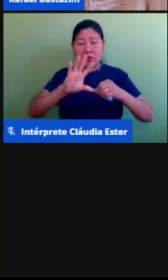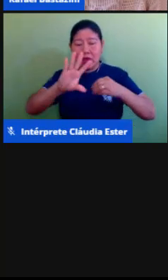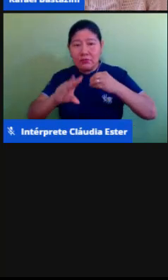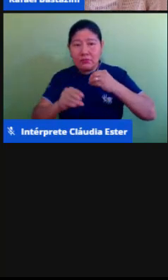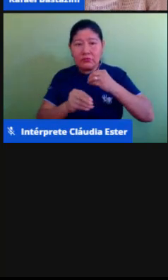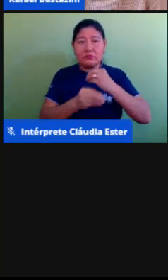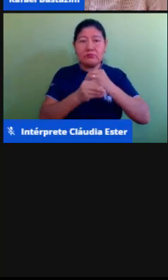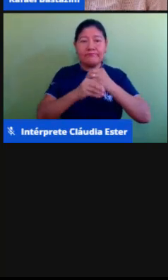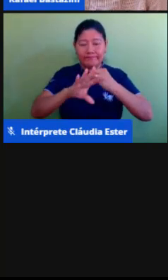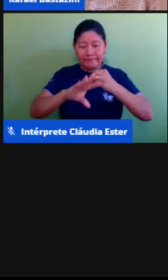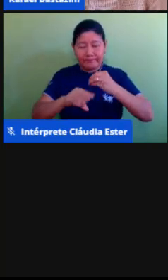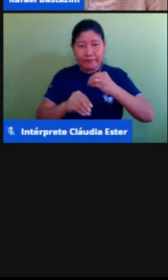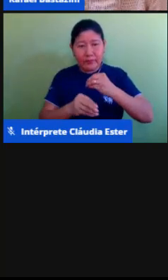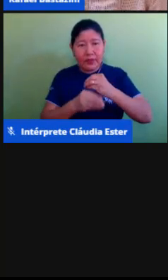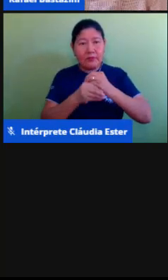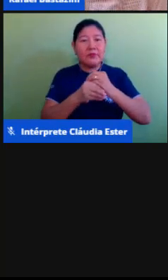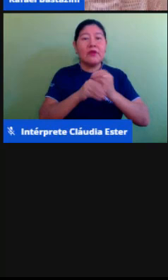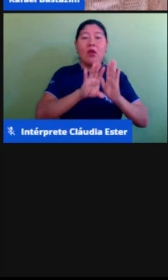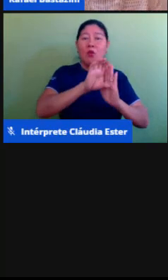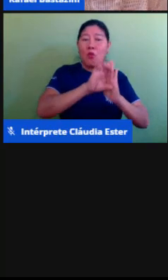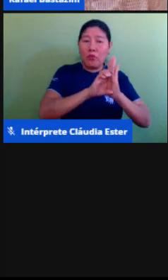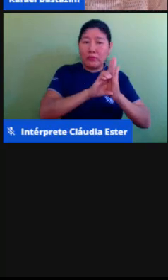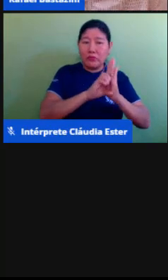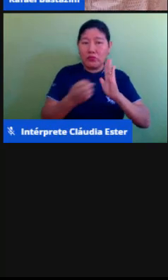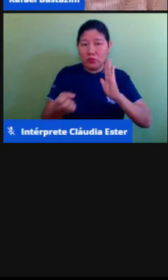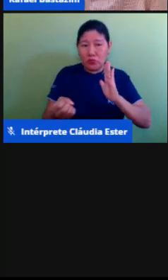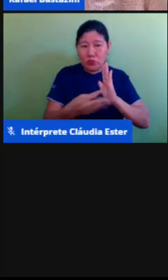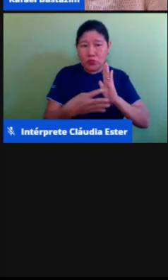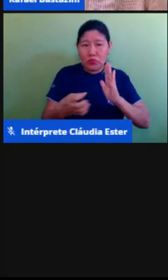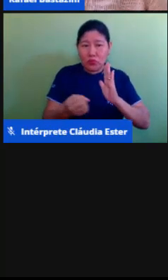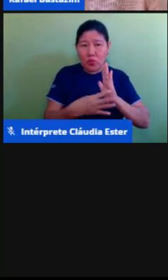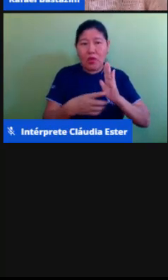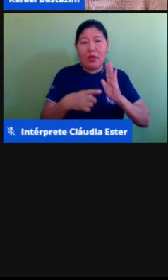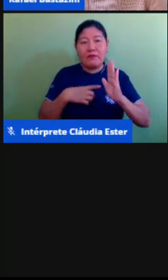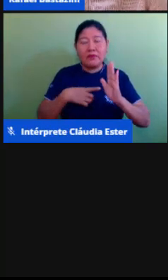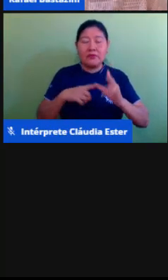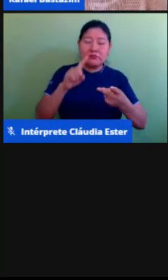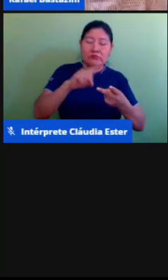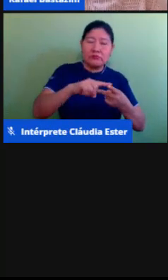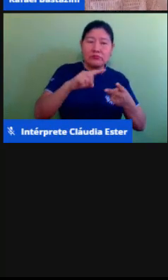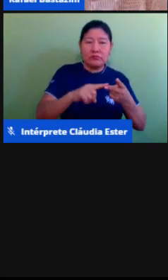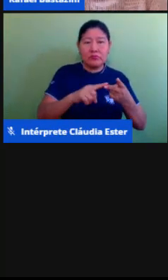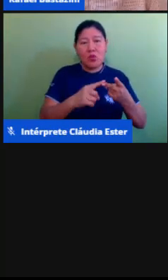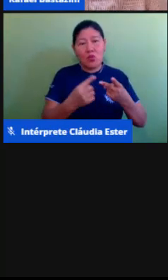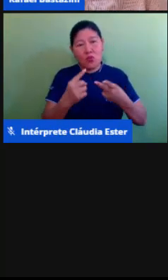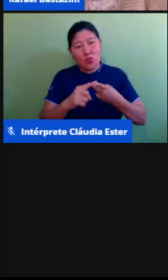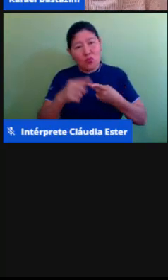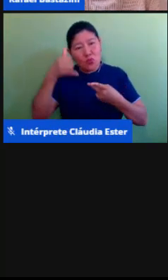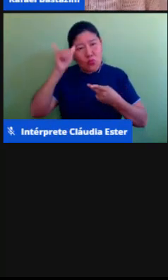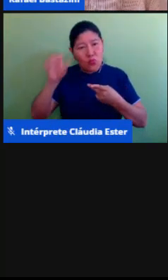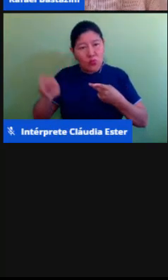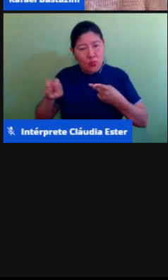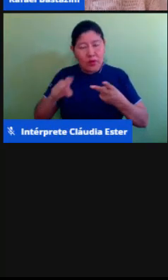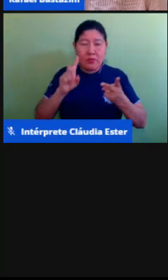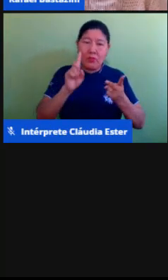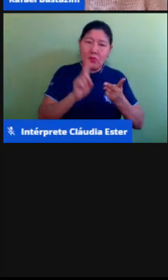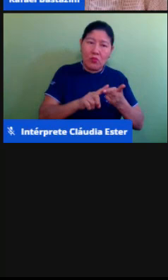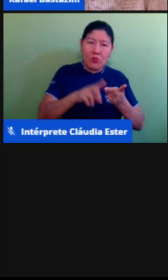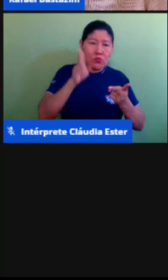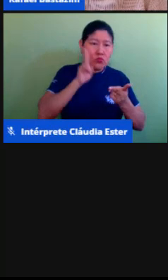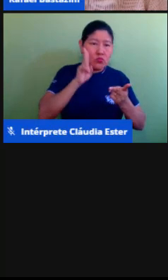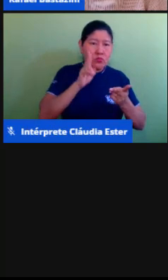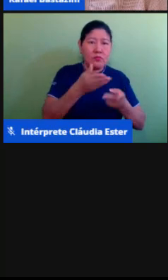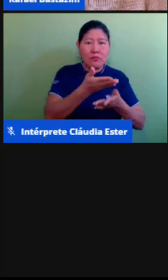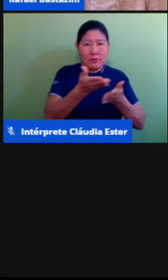novos conteúdos em relação a essa definição de paisagem cultural e paisagem natural, que está presente em